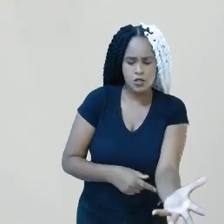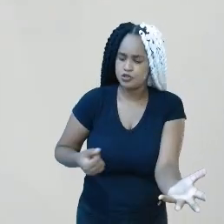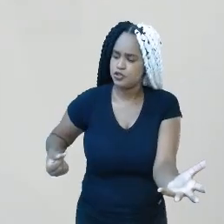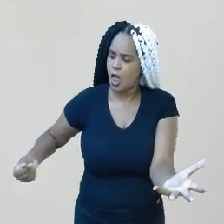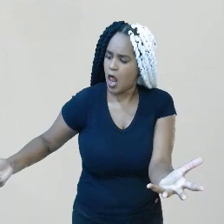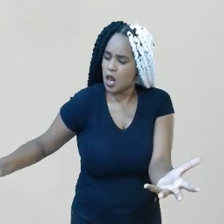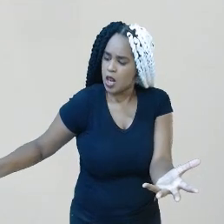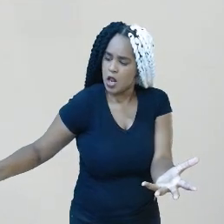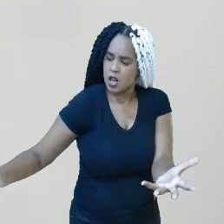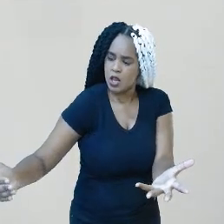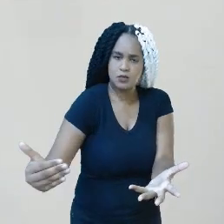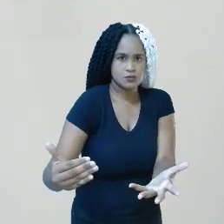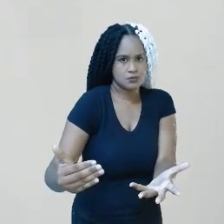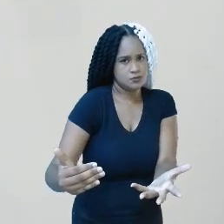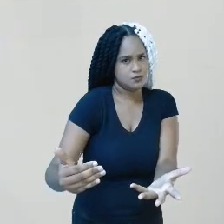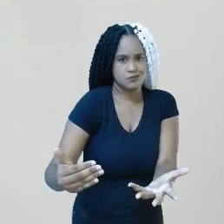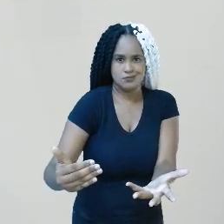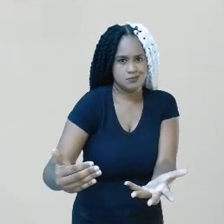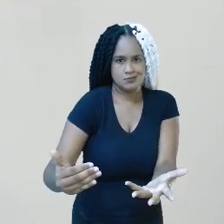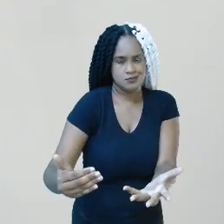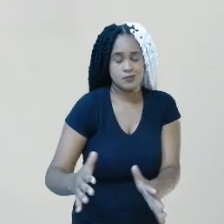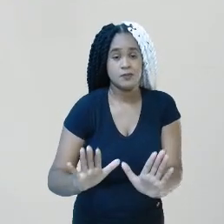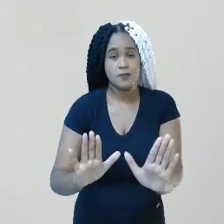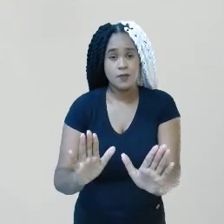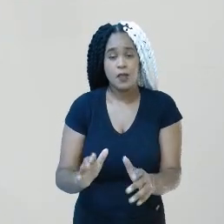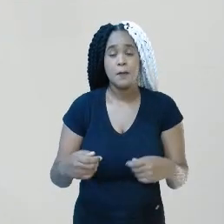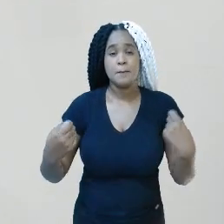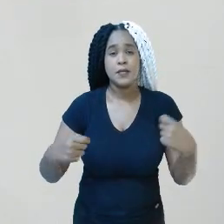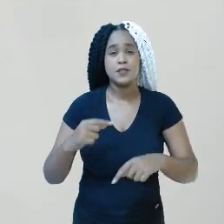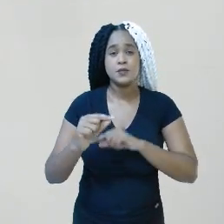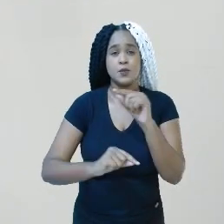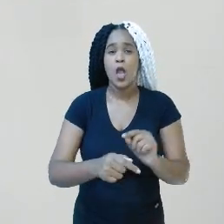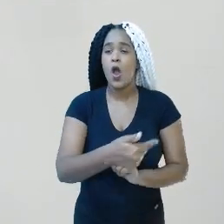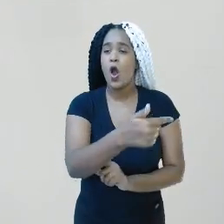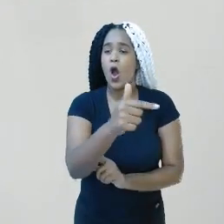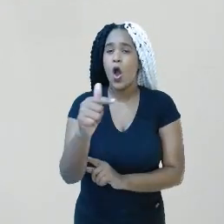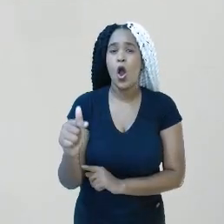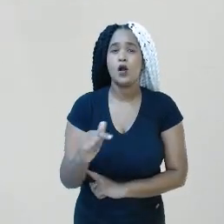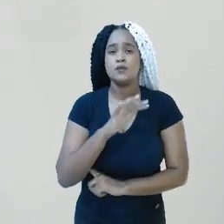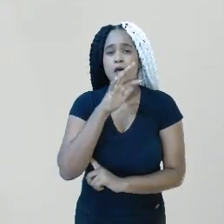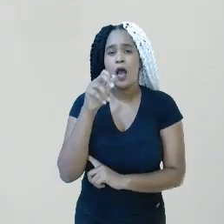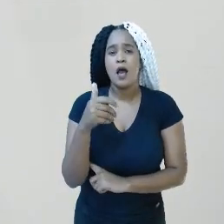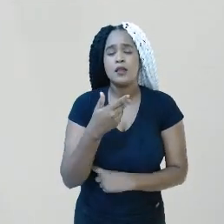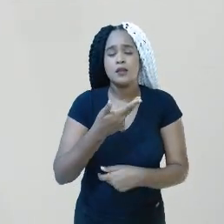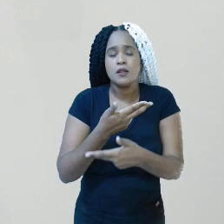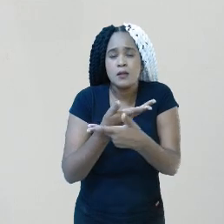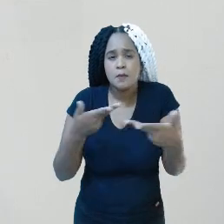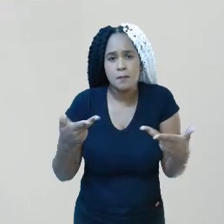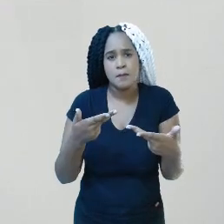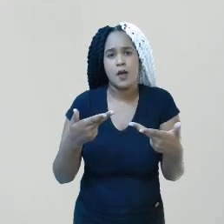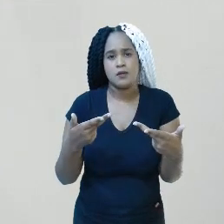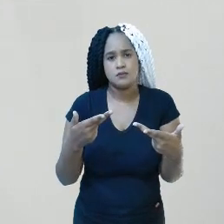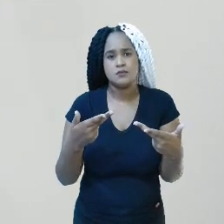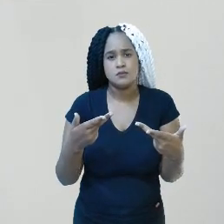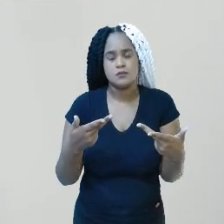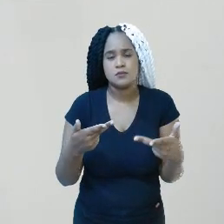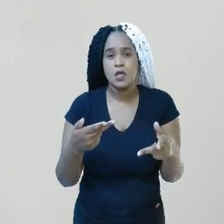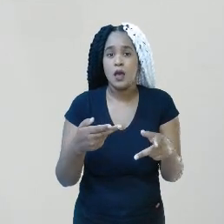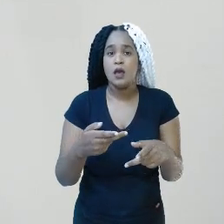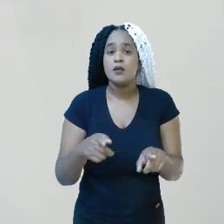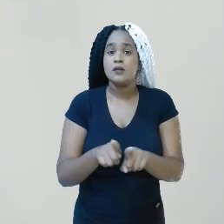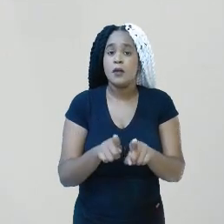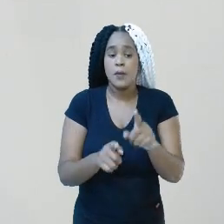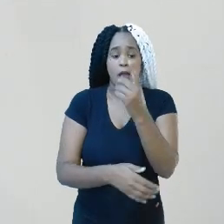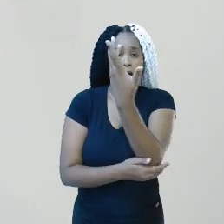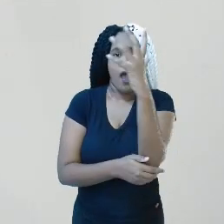pensar em coisas assim. Não, de forma alguma. Vamos pensar nos outros seres também que não podem se defender. Vamos pensar naquela